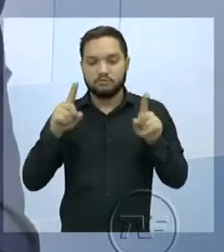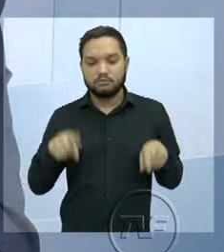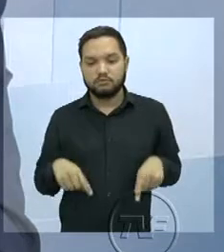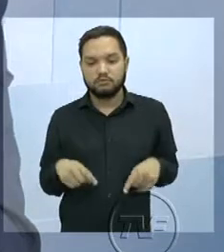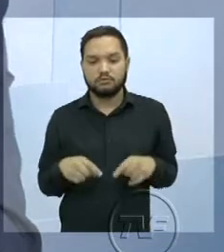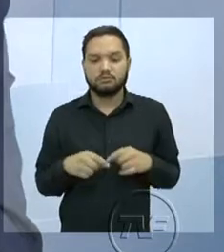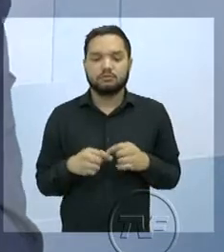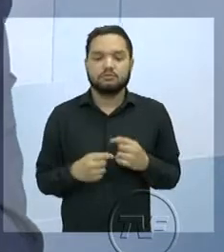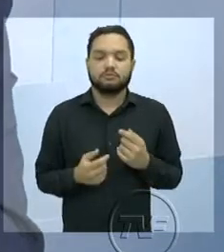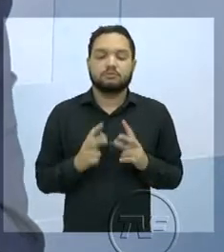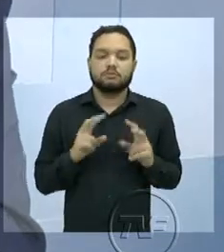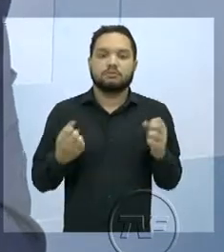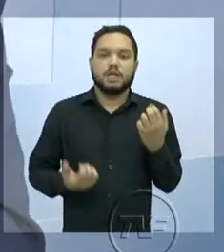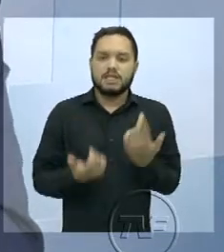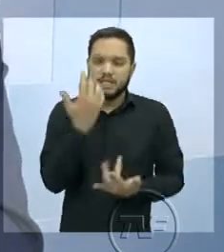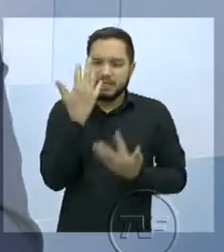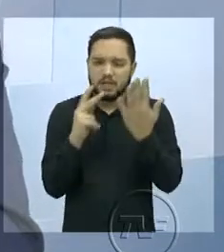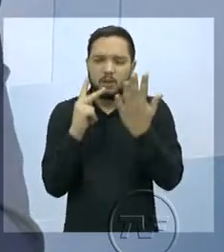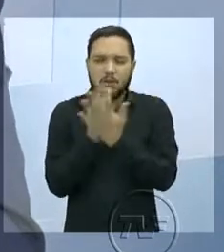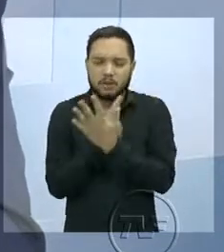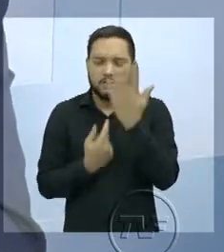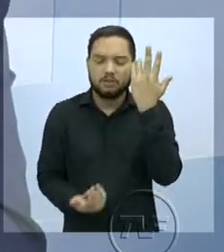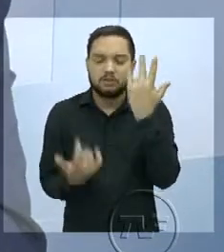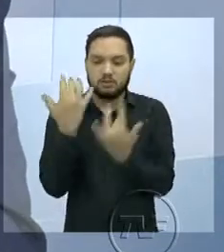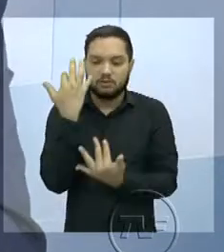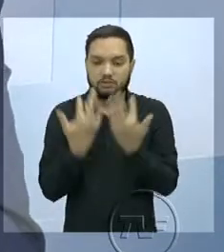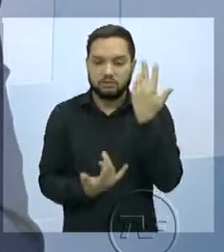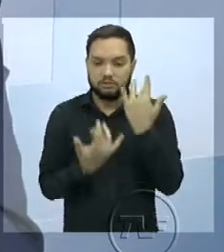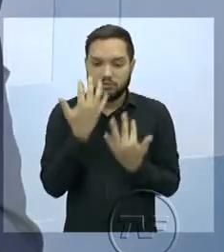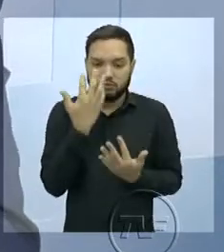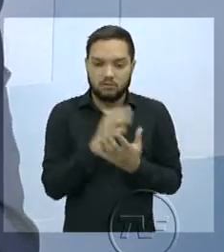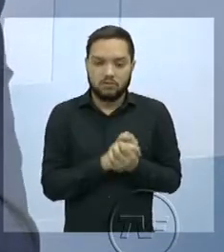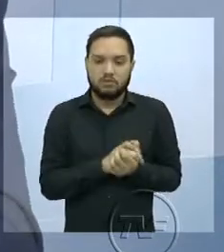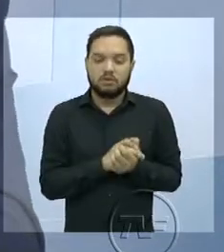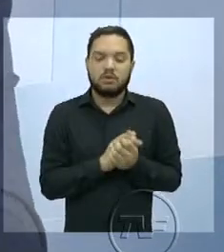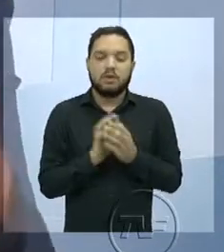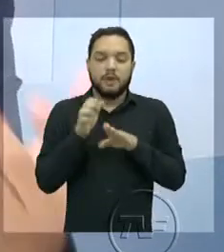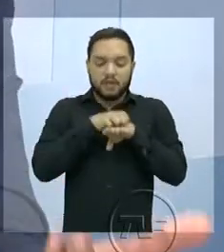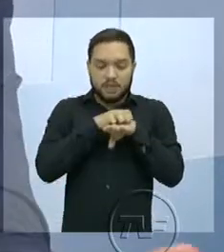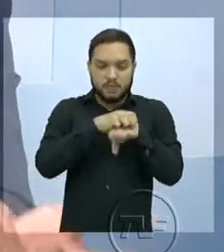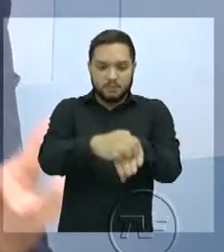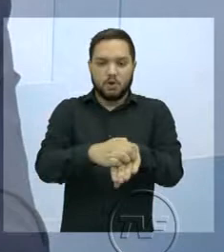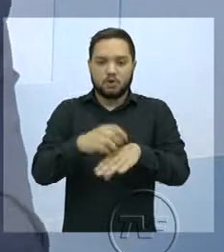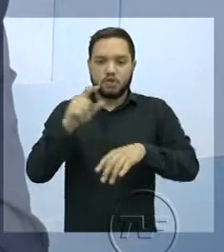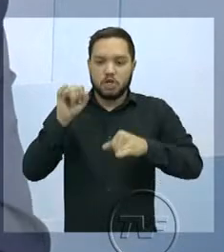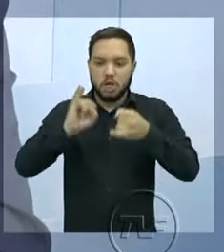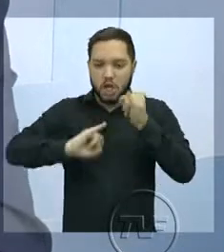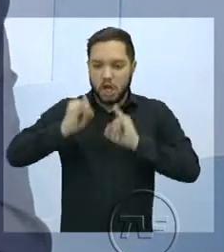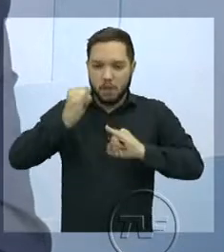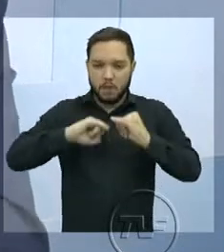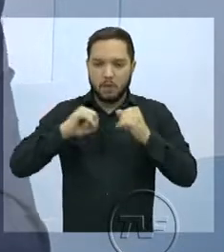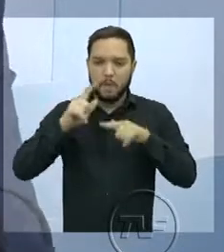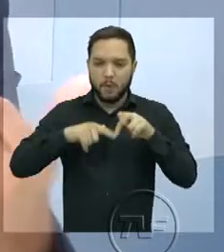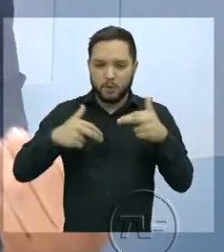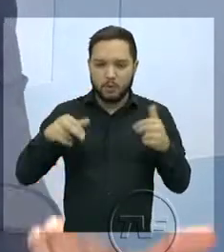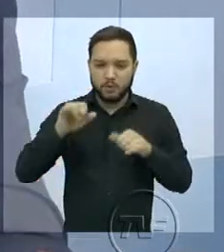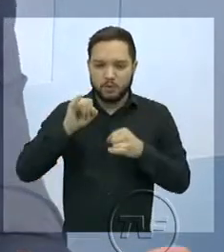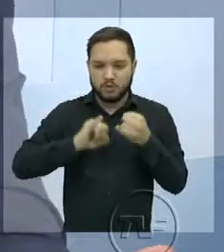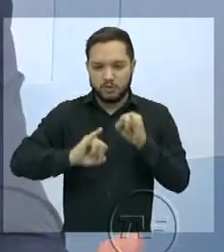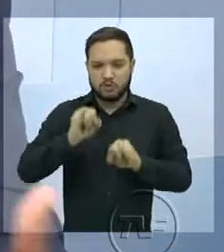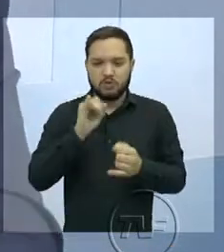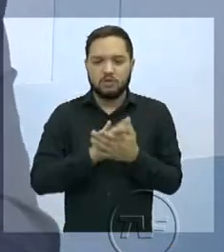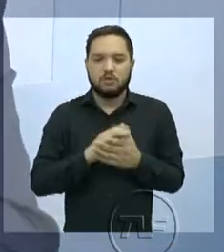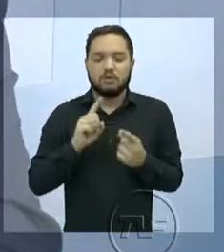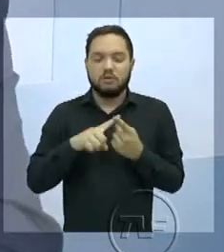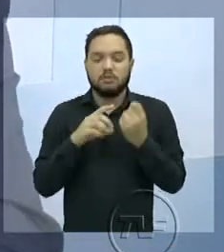para incêndio, a questão de produção, transporte de produtos químicos, a questão da manutenção dos elevadores.